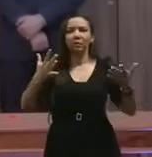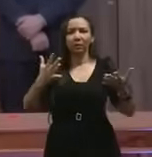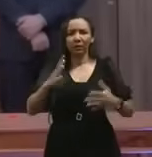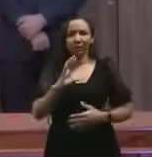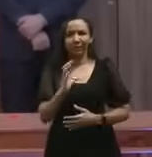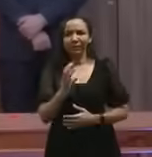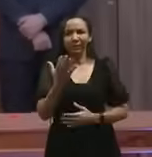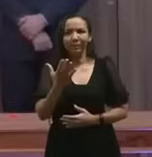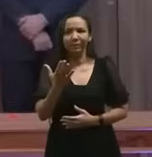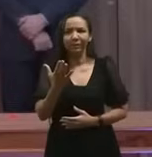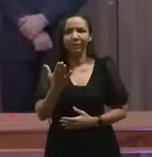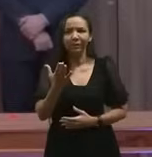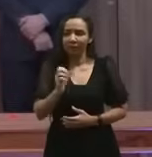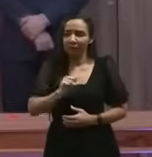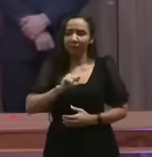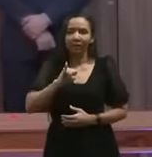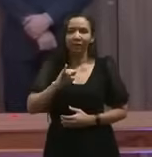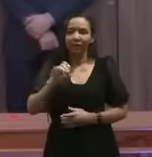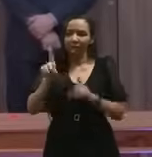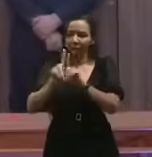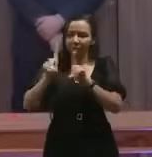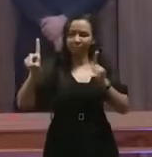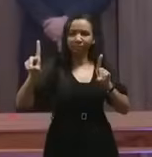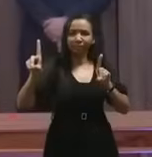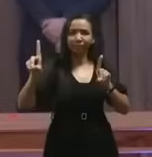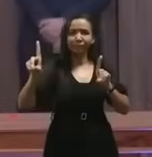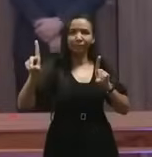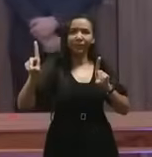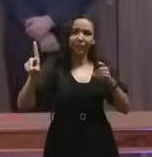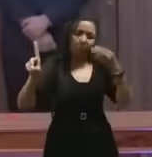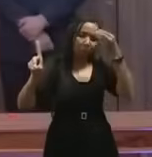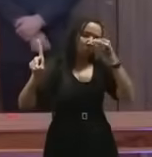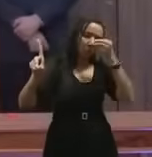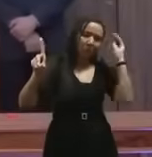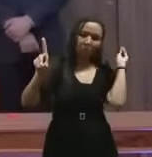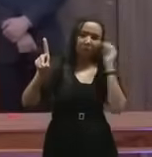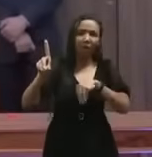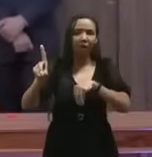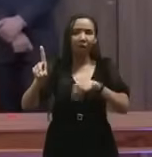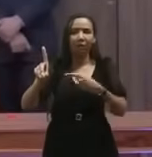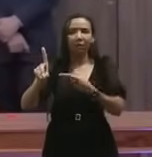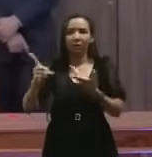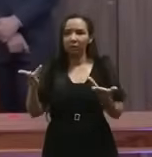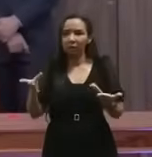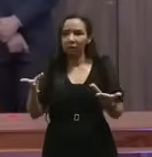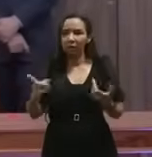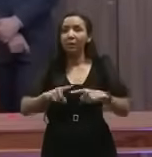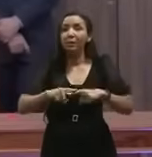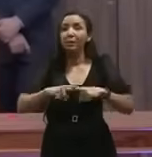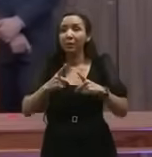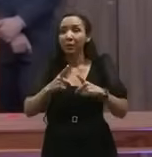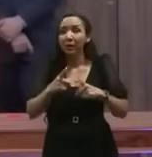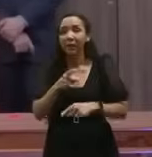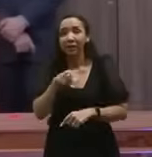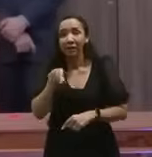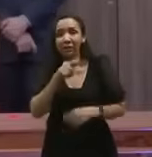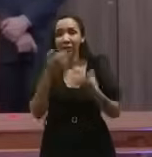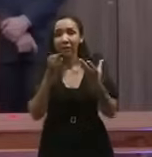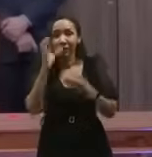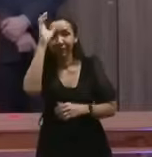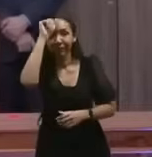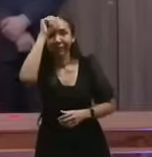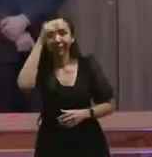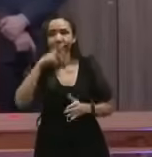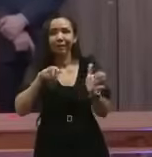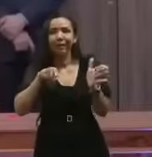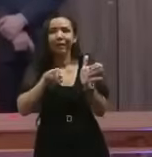doutrina traga a sua Bíblia aprenda Pergunte ao seu pastor lá na área pastor como é isso aqui pastor como é que eu me oriento pastor eu quero aprender mais